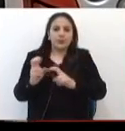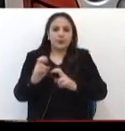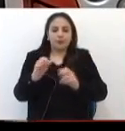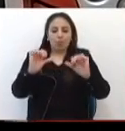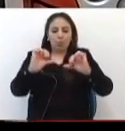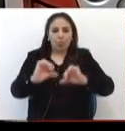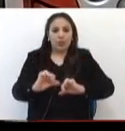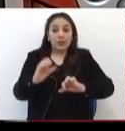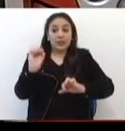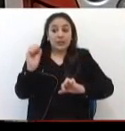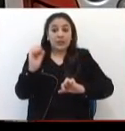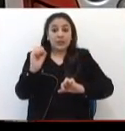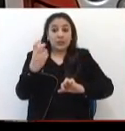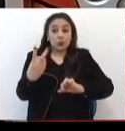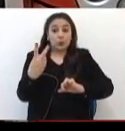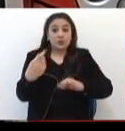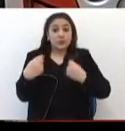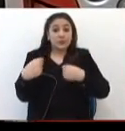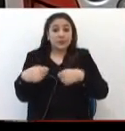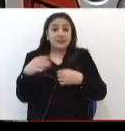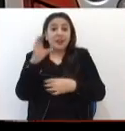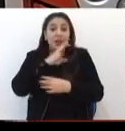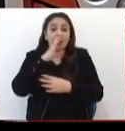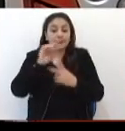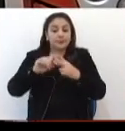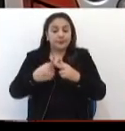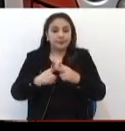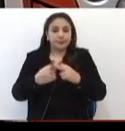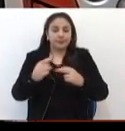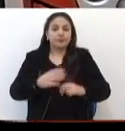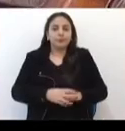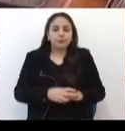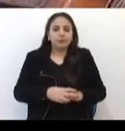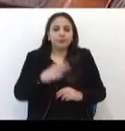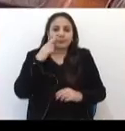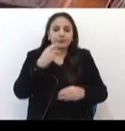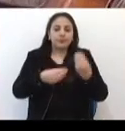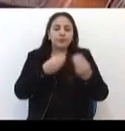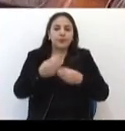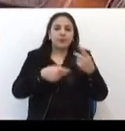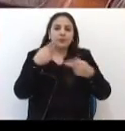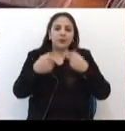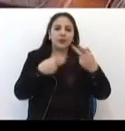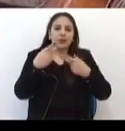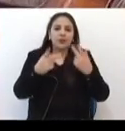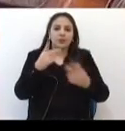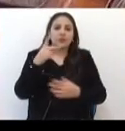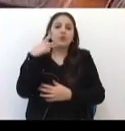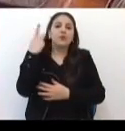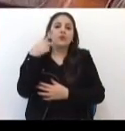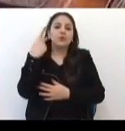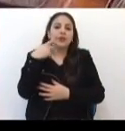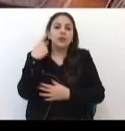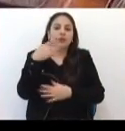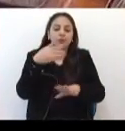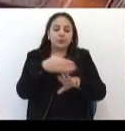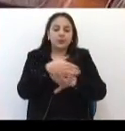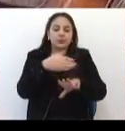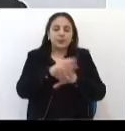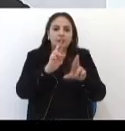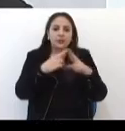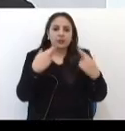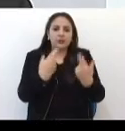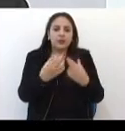defasados, sendo que 2 precisam ser consertados imediatamente. Veja o que disseram os vereadores presentes na